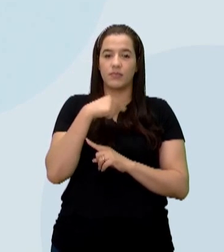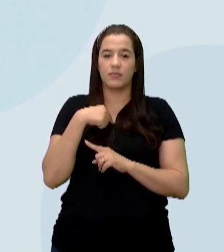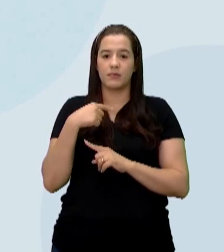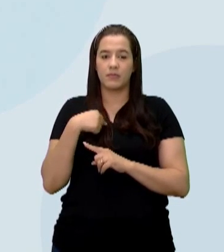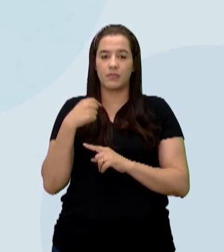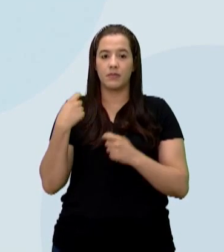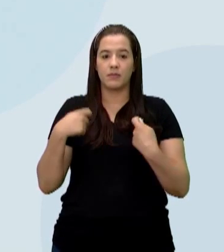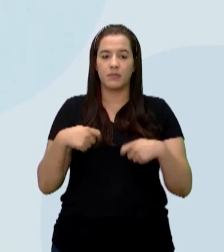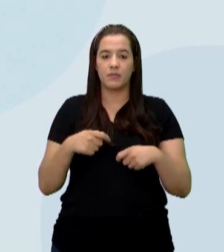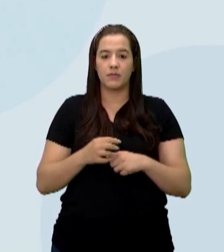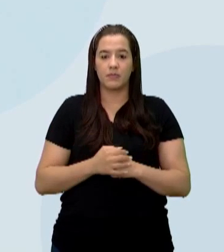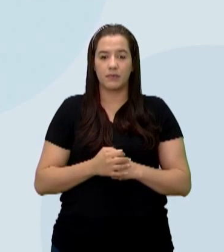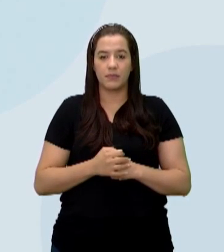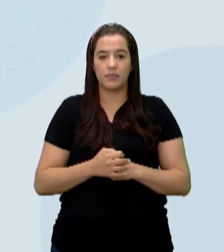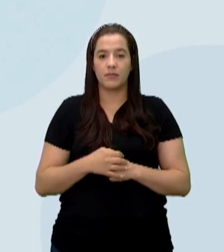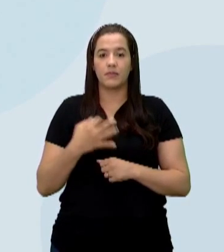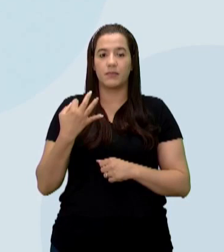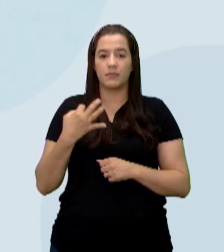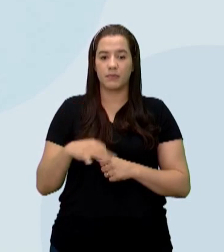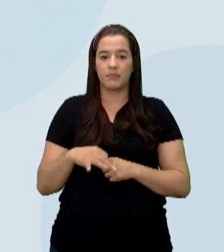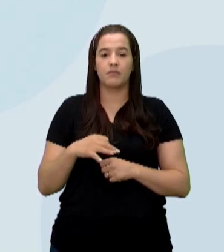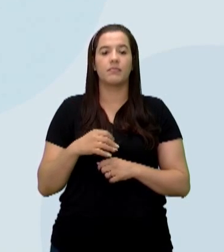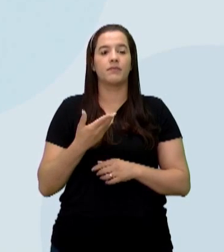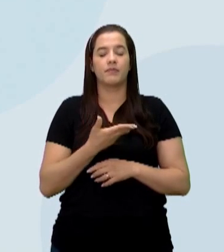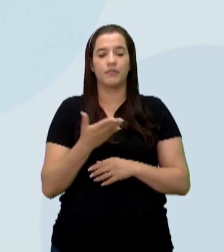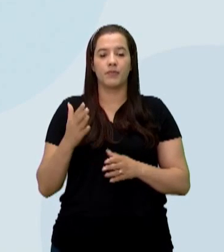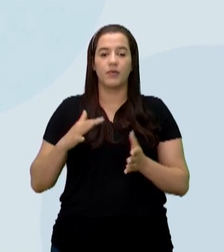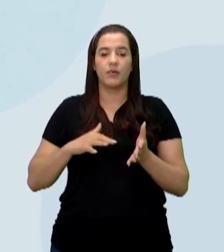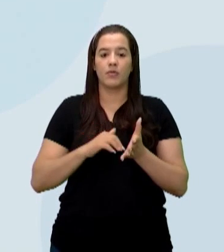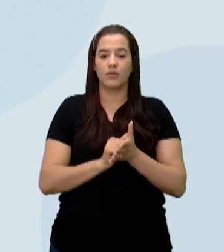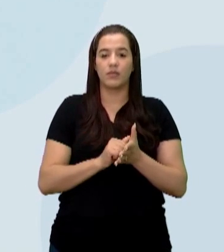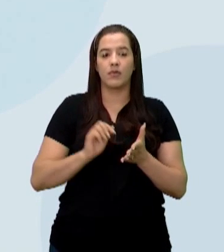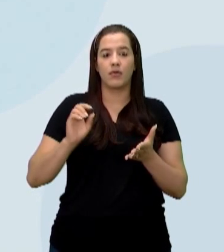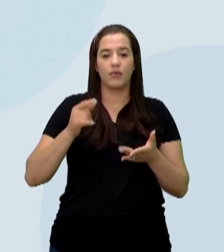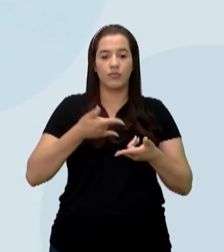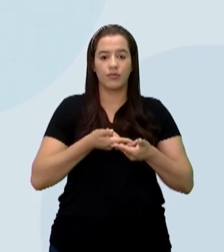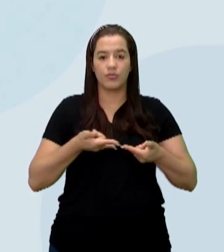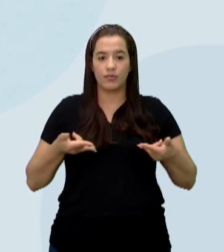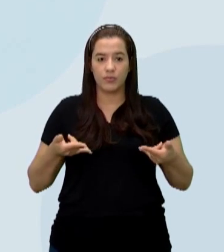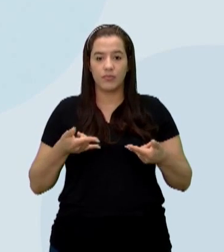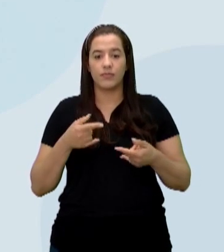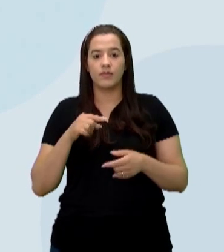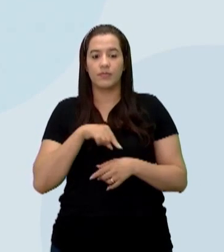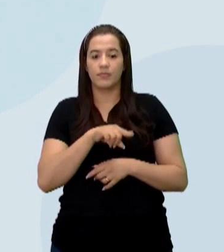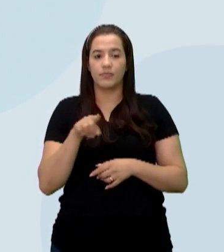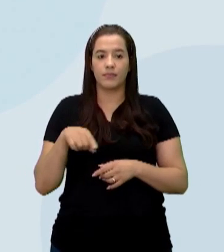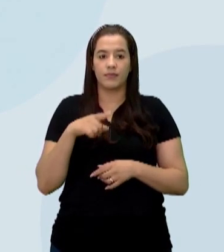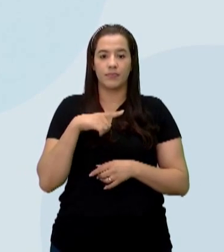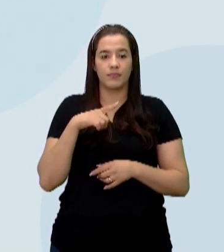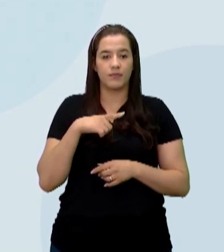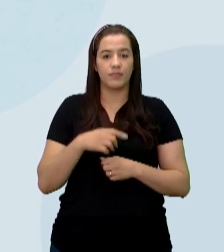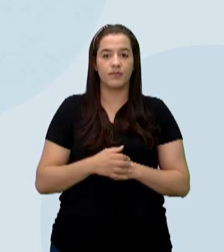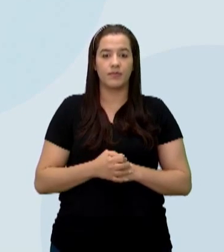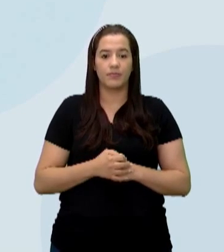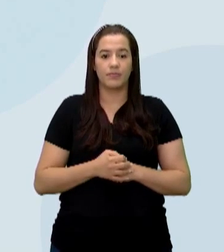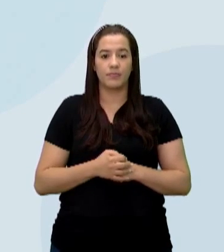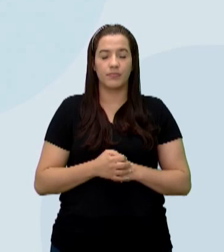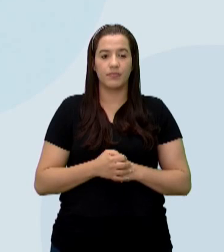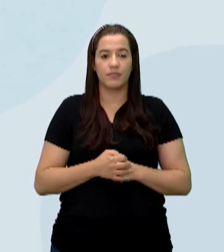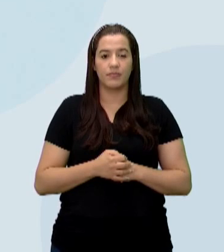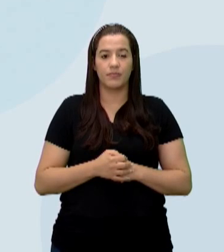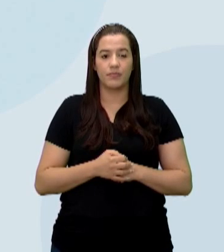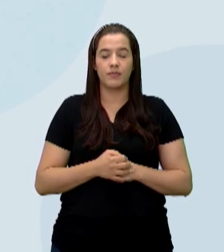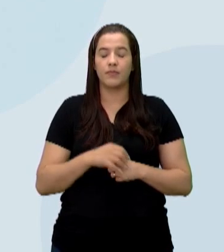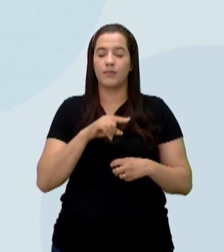financiamento. Certo, Cris. Vou assinar este cheque para as compras das caravelas. Vou levar essas